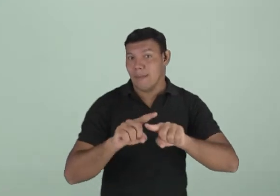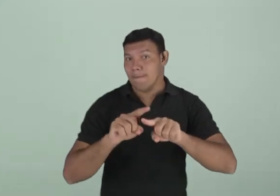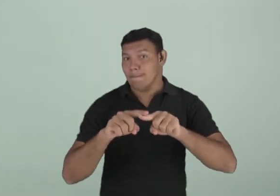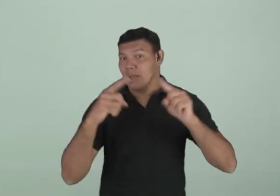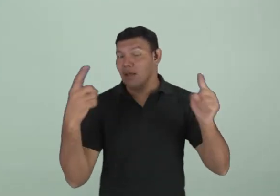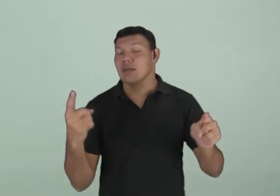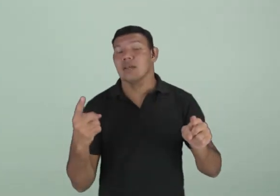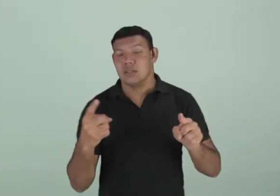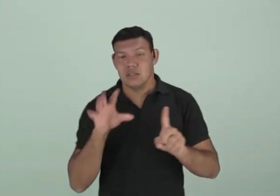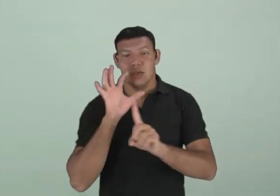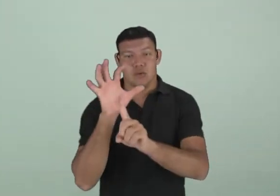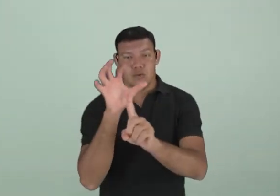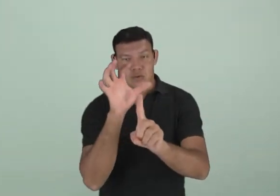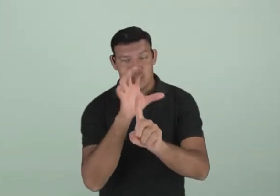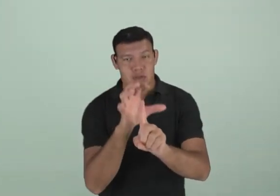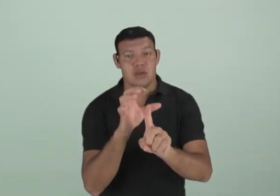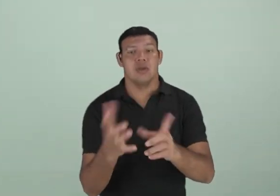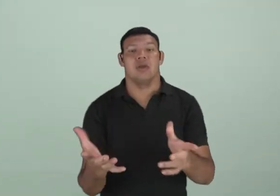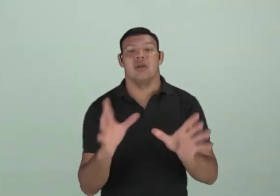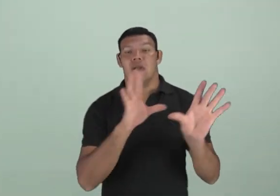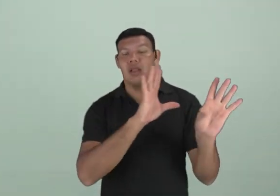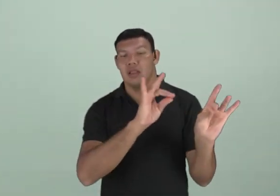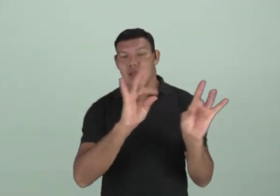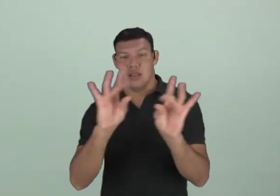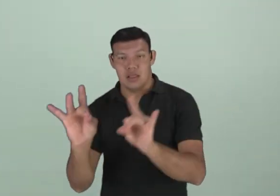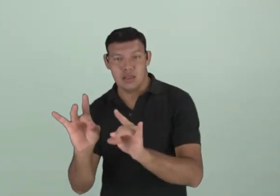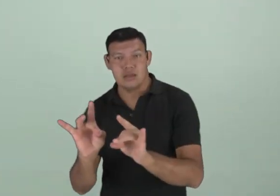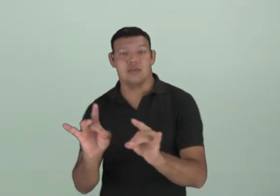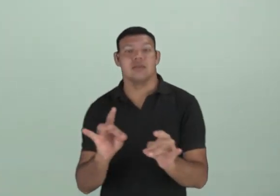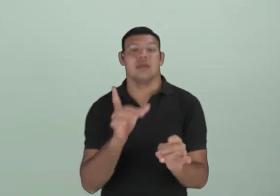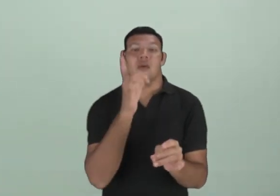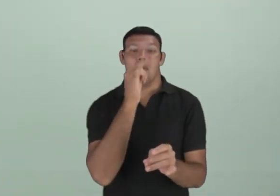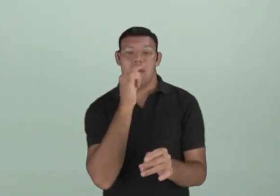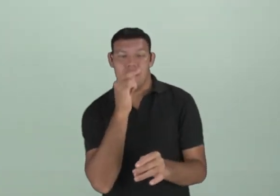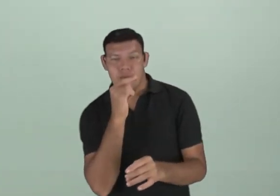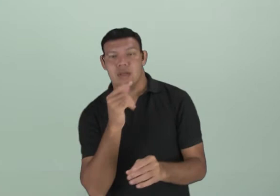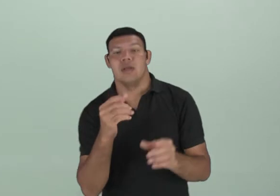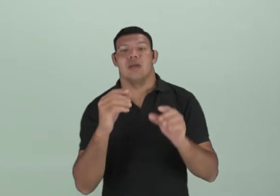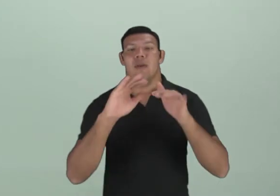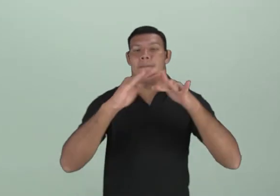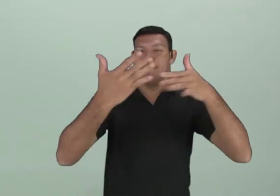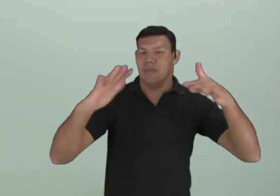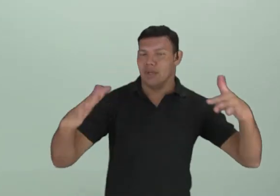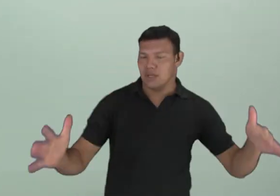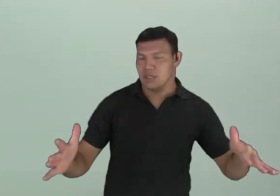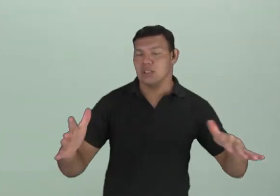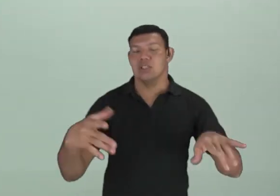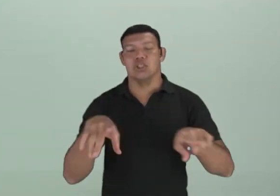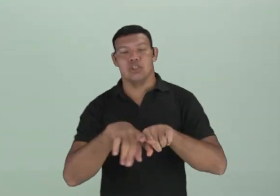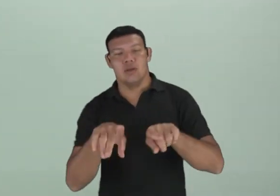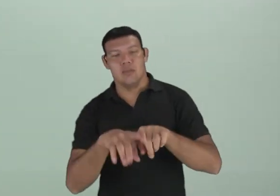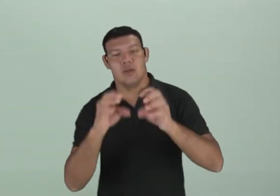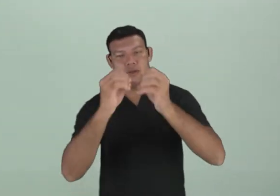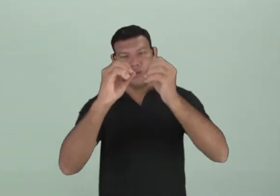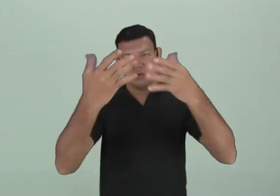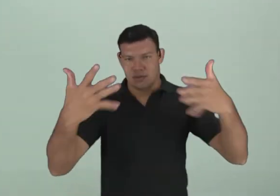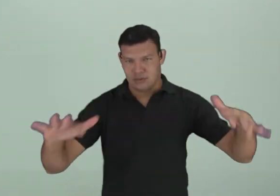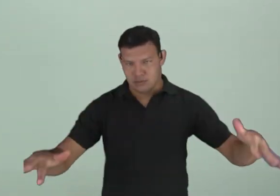força gravitacional suficiente para influenciar ali a dinâmica dos fluidos, né, dos mares e dos oceanos,